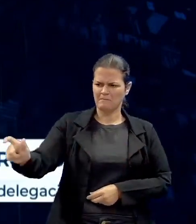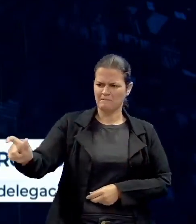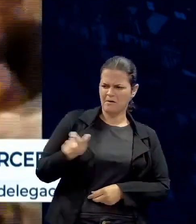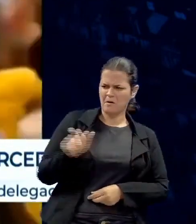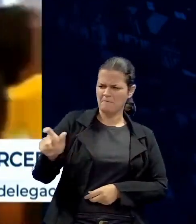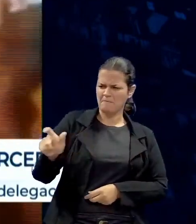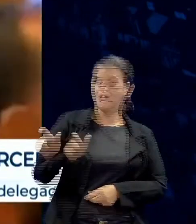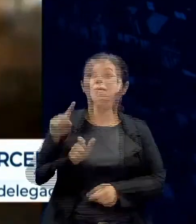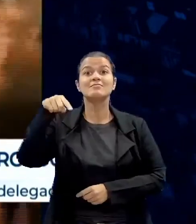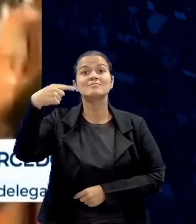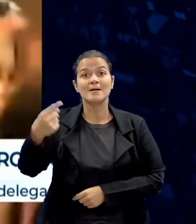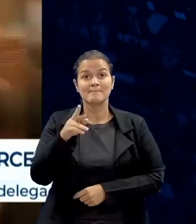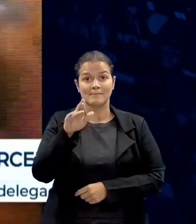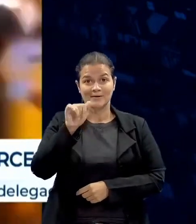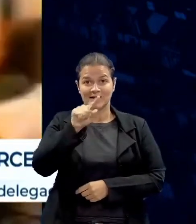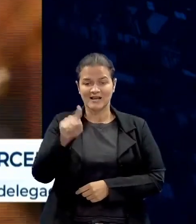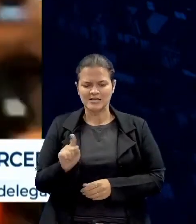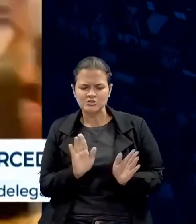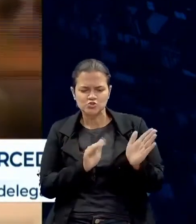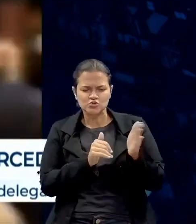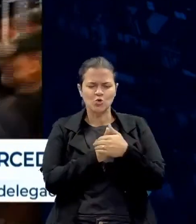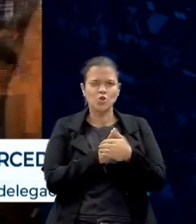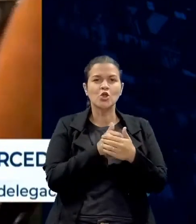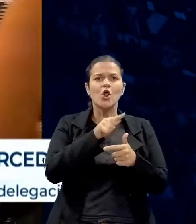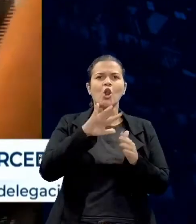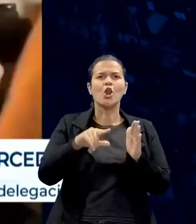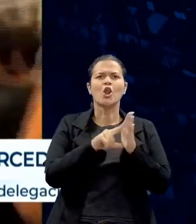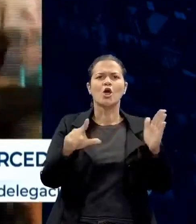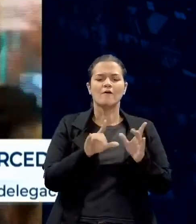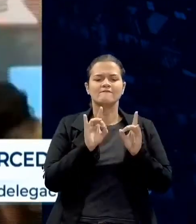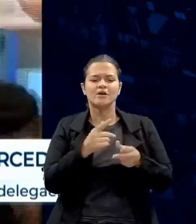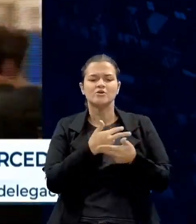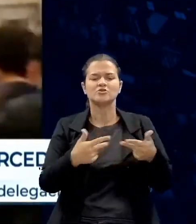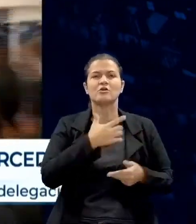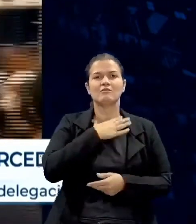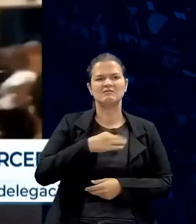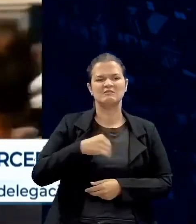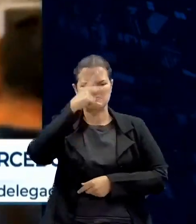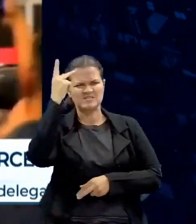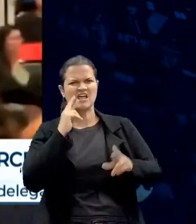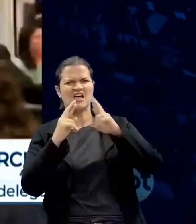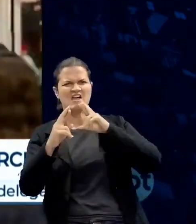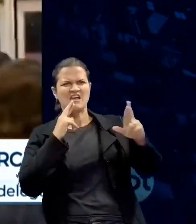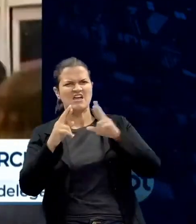episódio, Braz se escondeu em uma loja de joias, onde foi hostilizado.